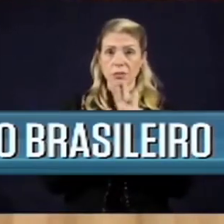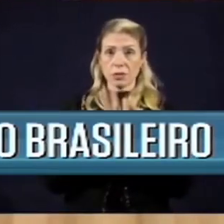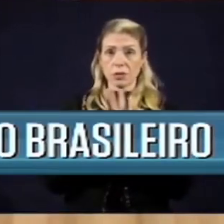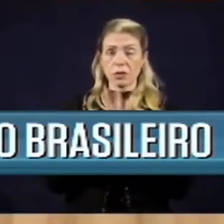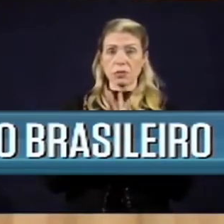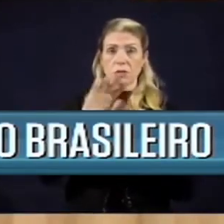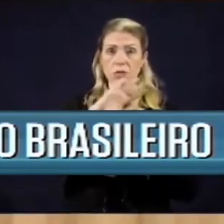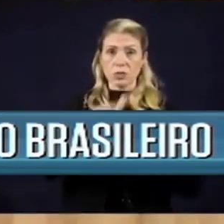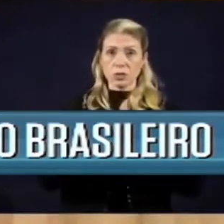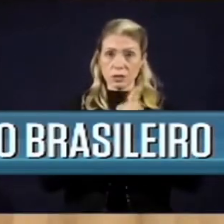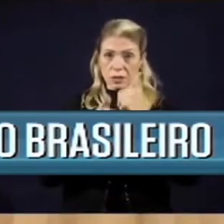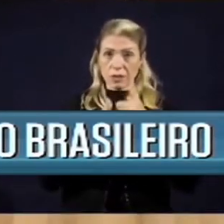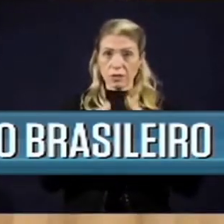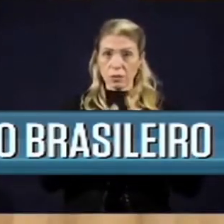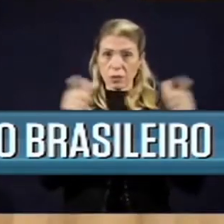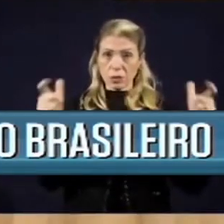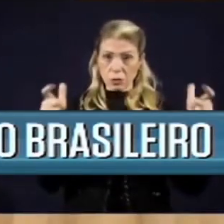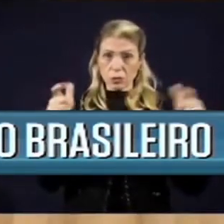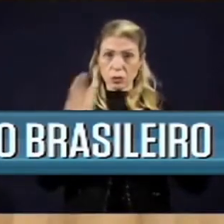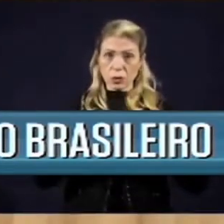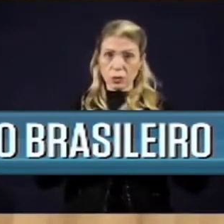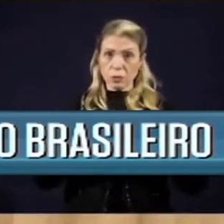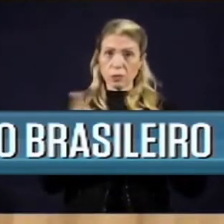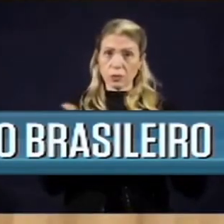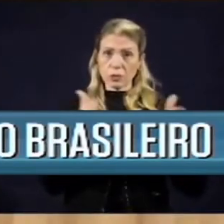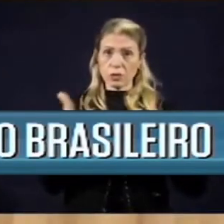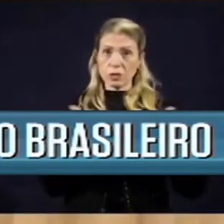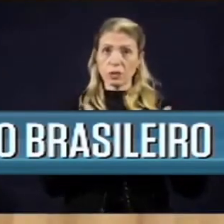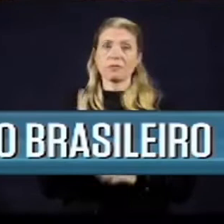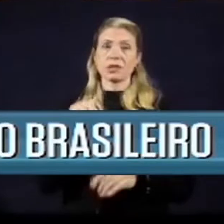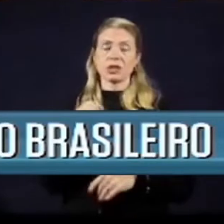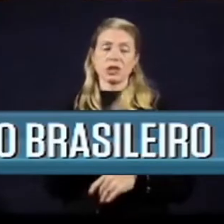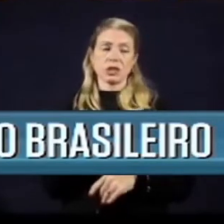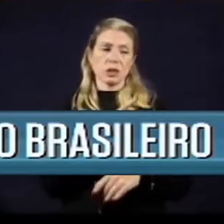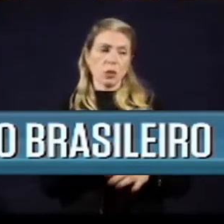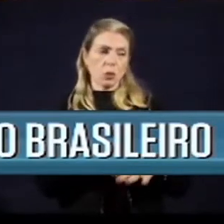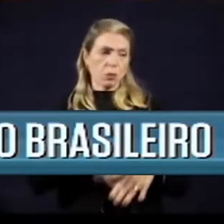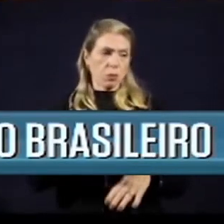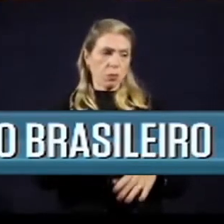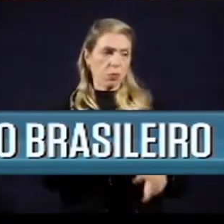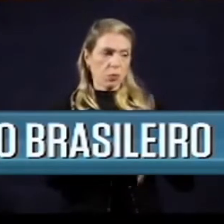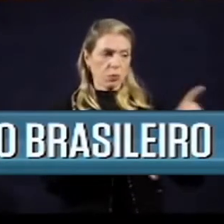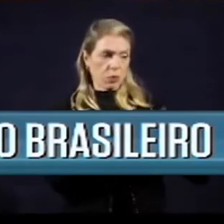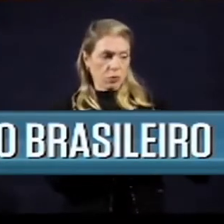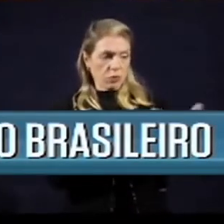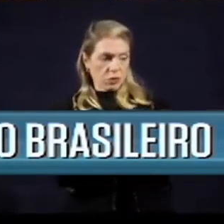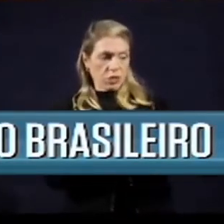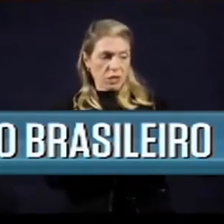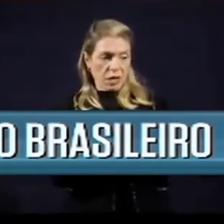destacou que o modelo é benéfico não só para o meio ambiente, mas também para as empresas. Acho que